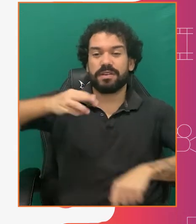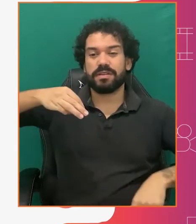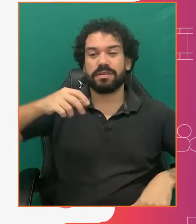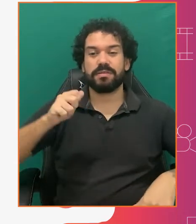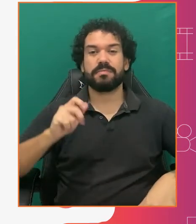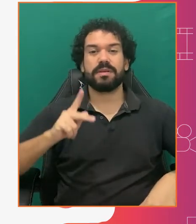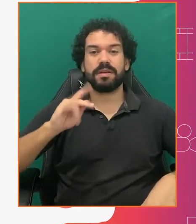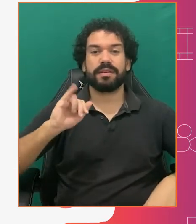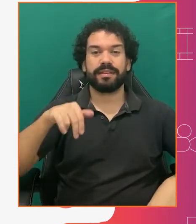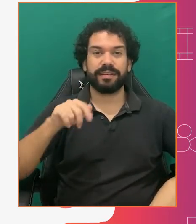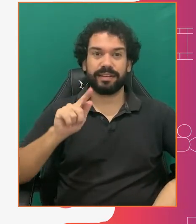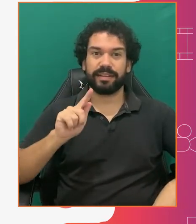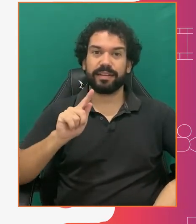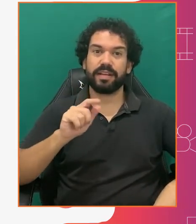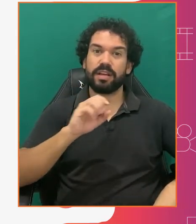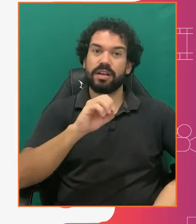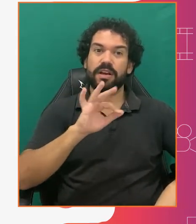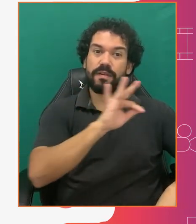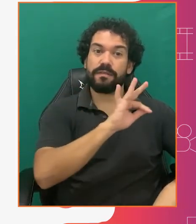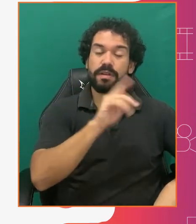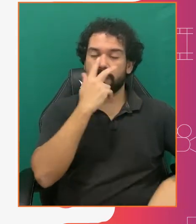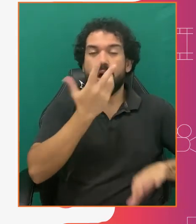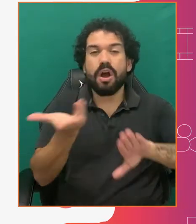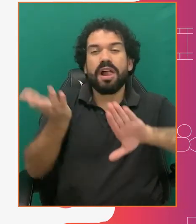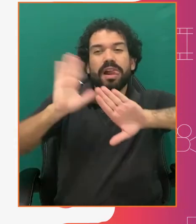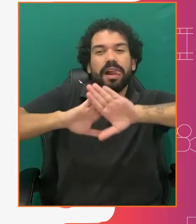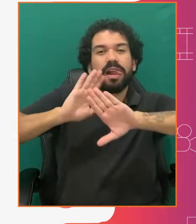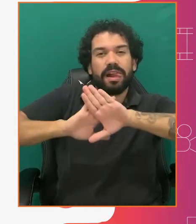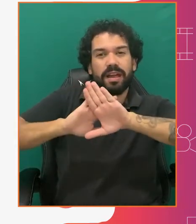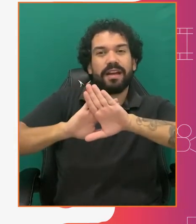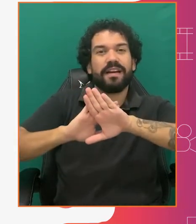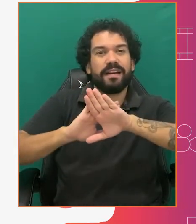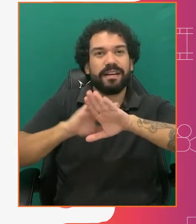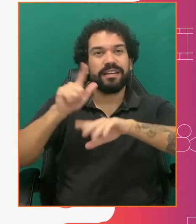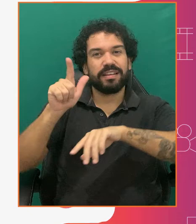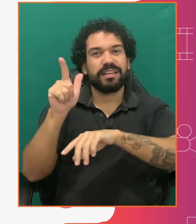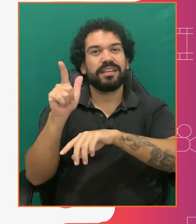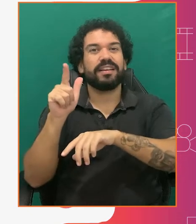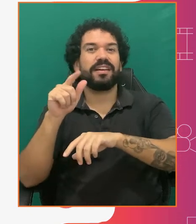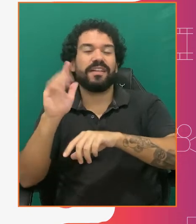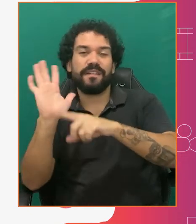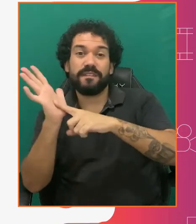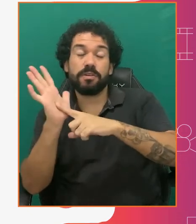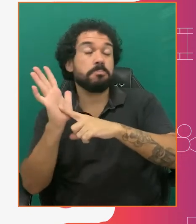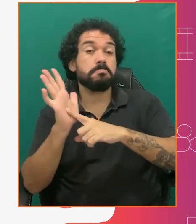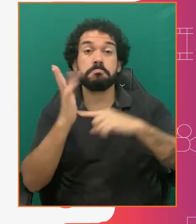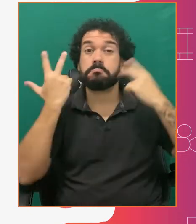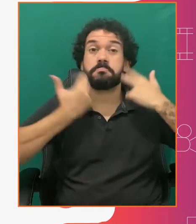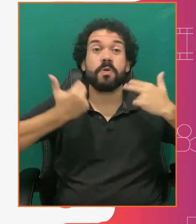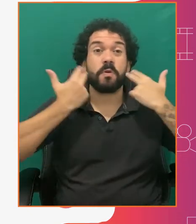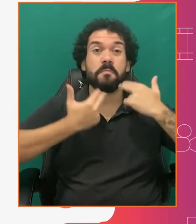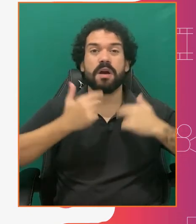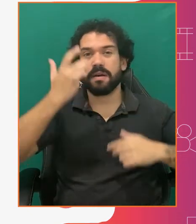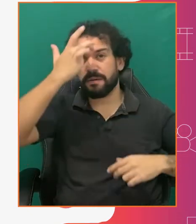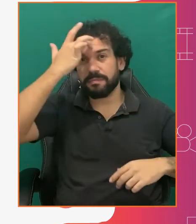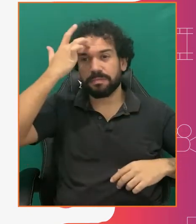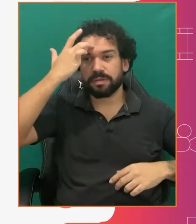os bastidores dos filmes de animação, é muito comum ver cena dos